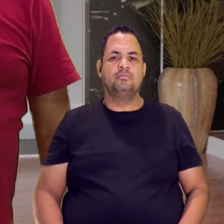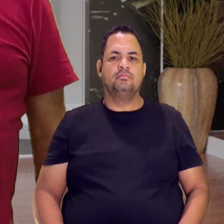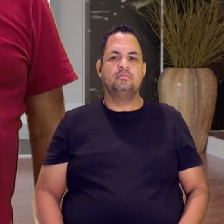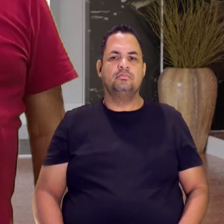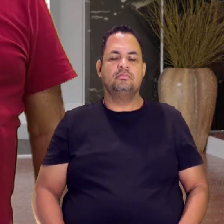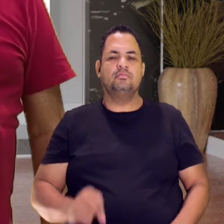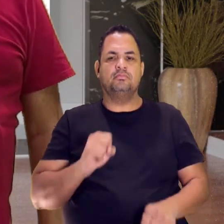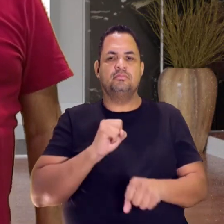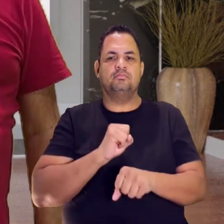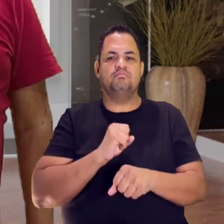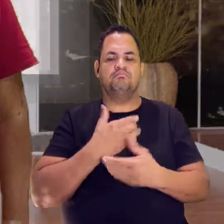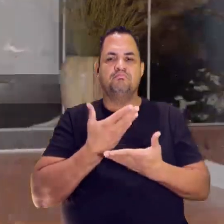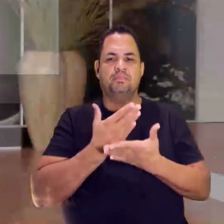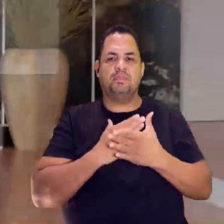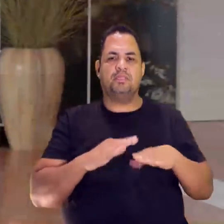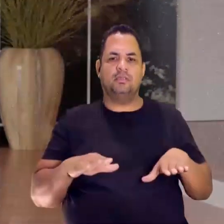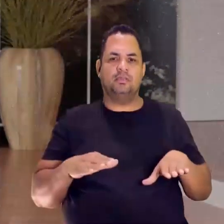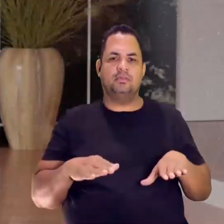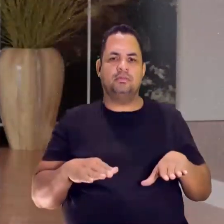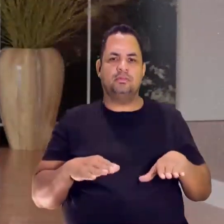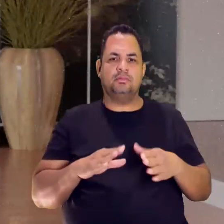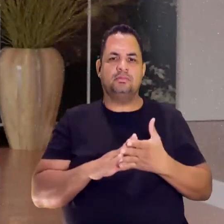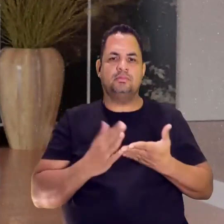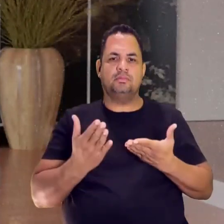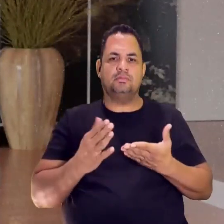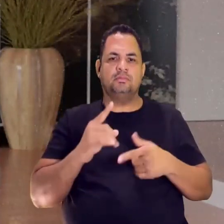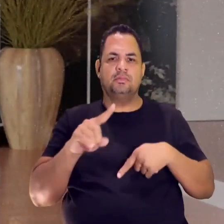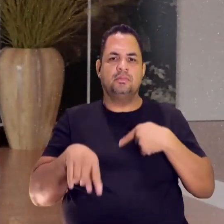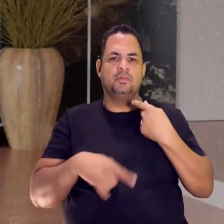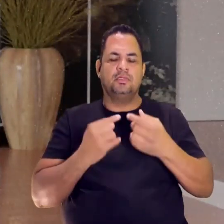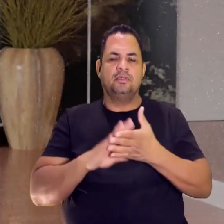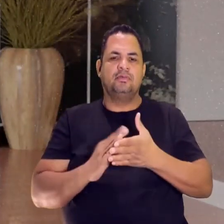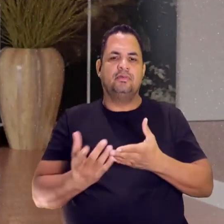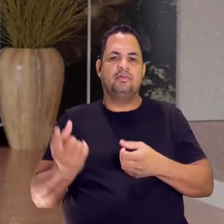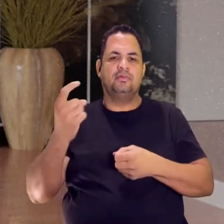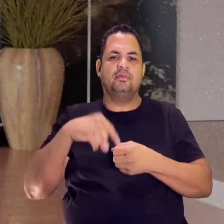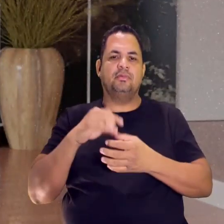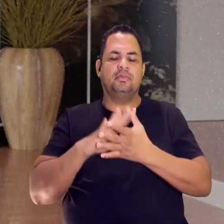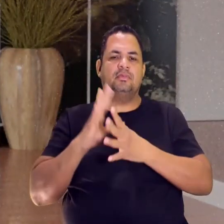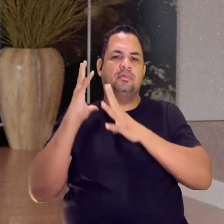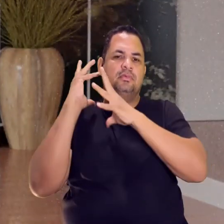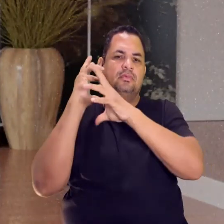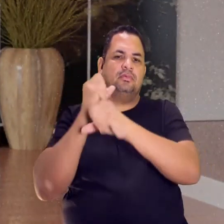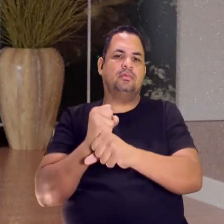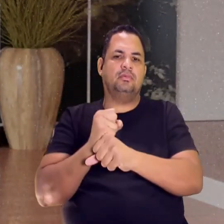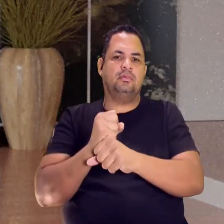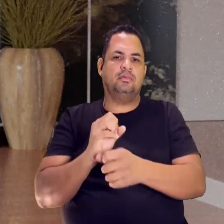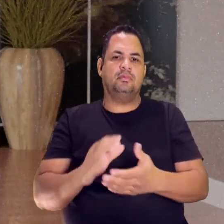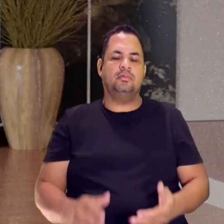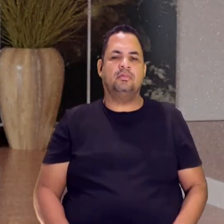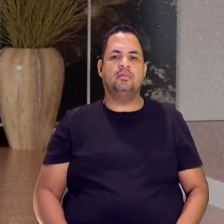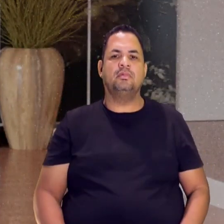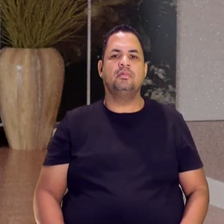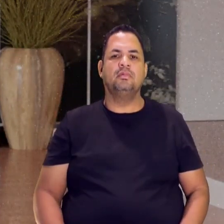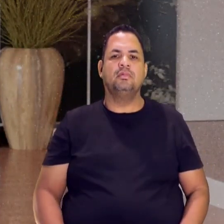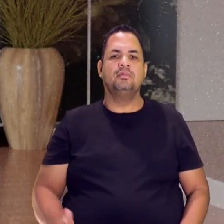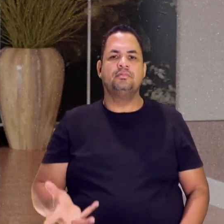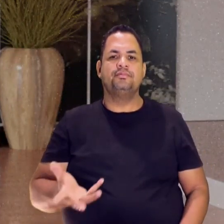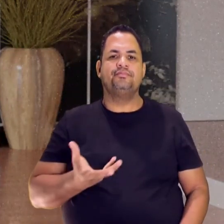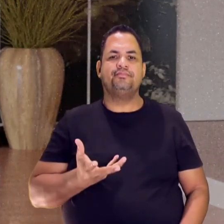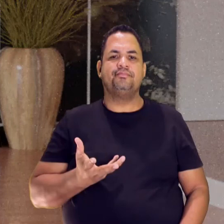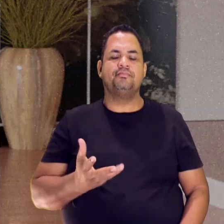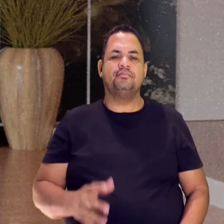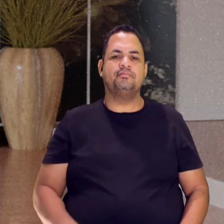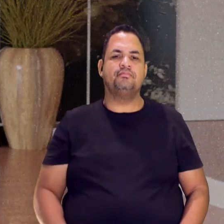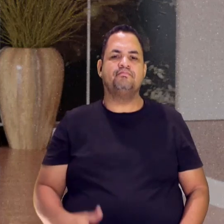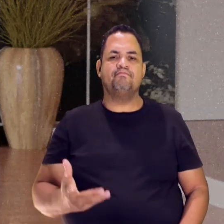ficar aqui com a nossa... Em instantes a gente vai voltar com a nossa revisão, né? E então, eu quero que